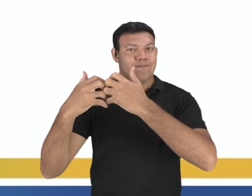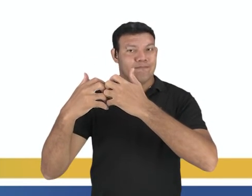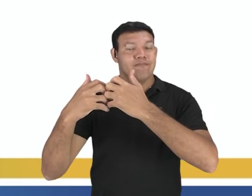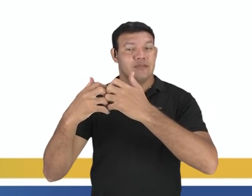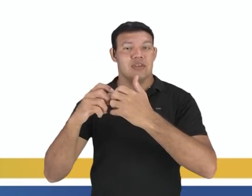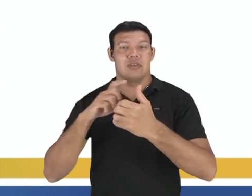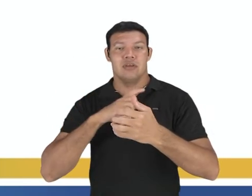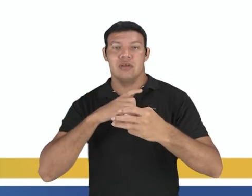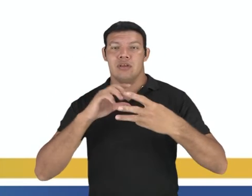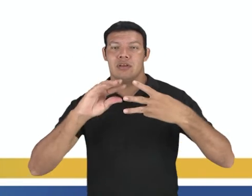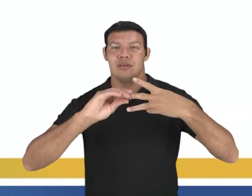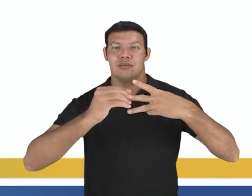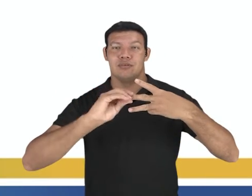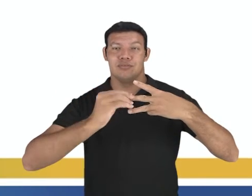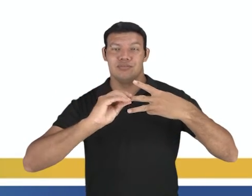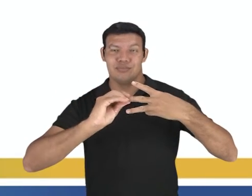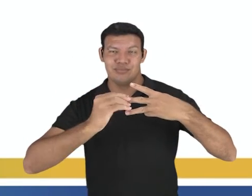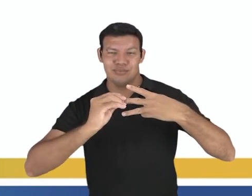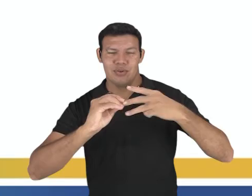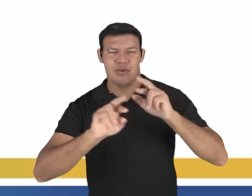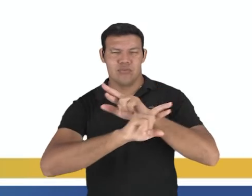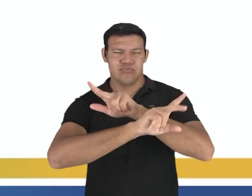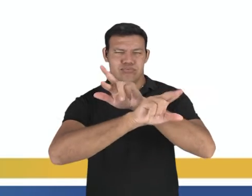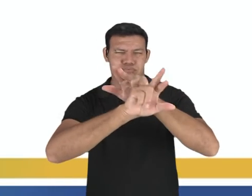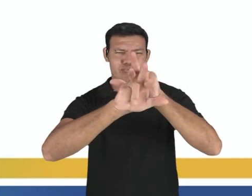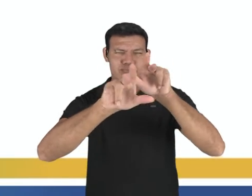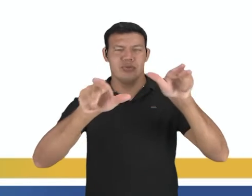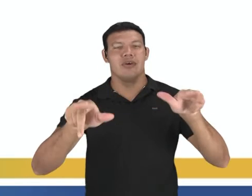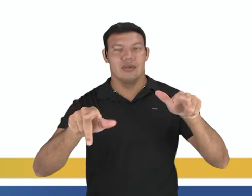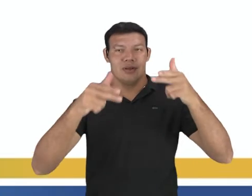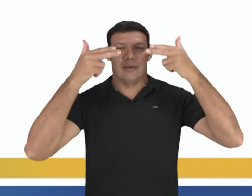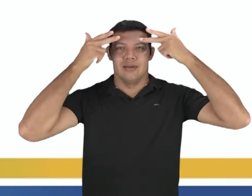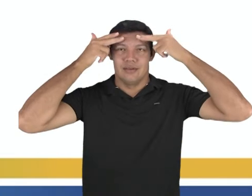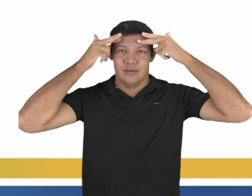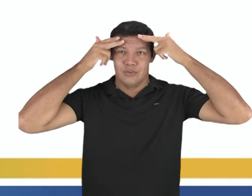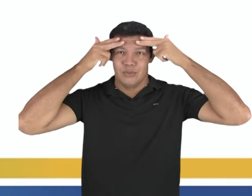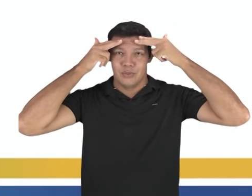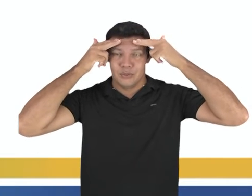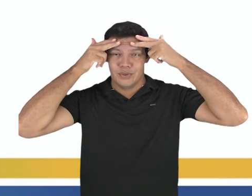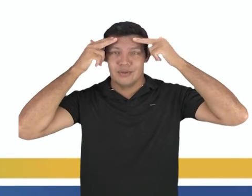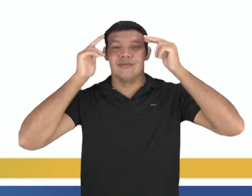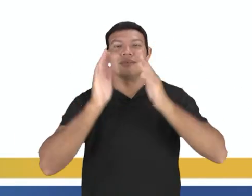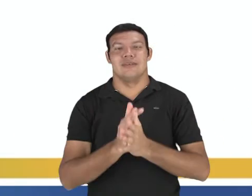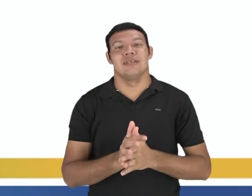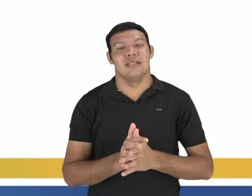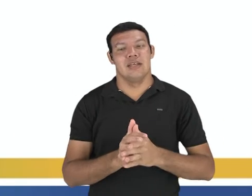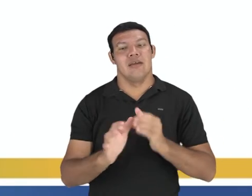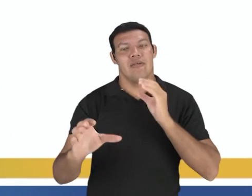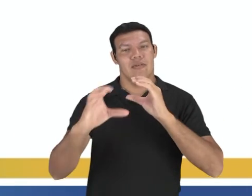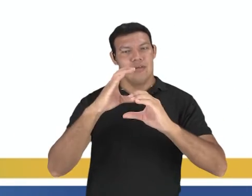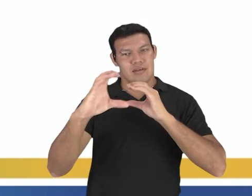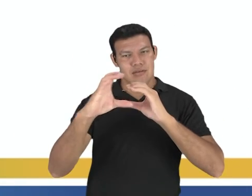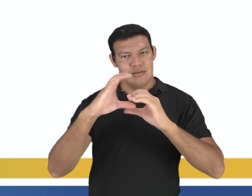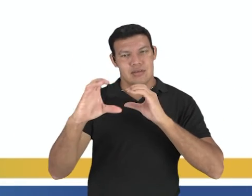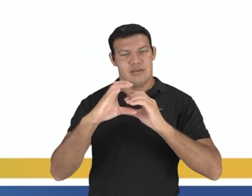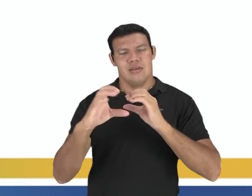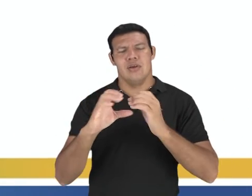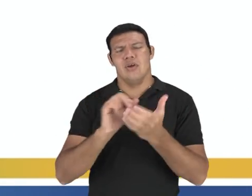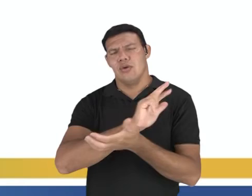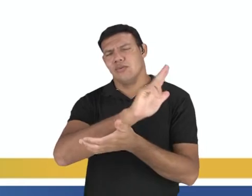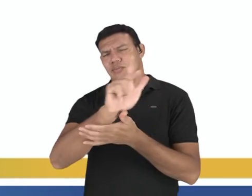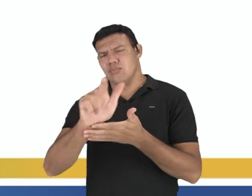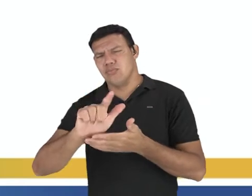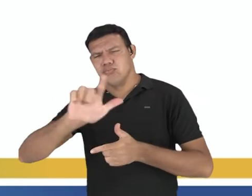bilhões de pequenas células nervosas, os neurônios. Cada neurônio conversa intensamente com milhares